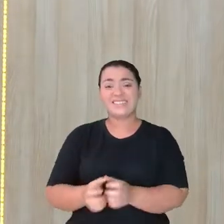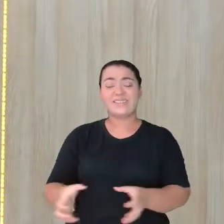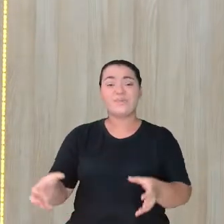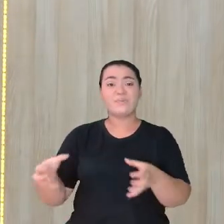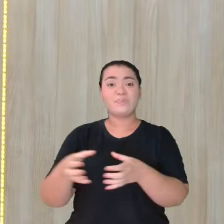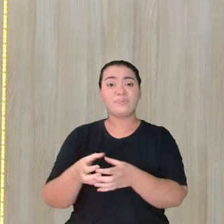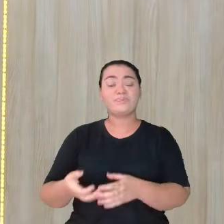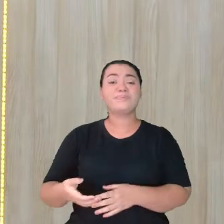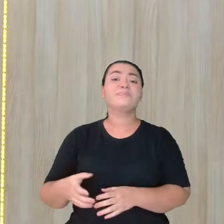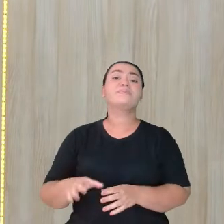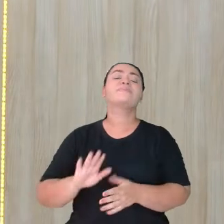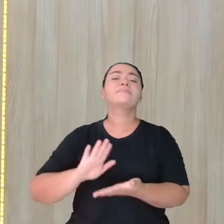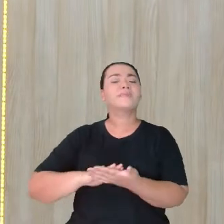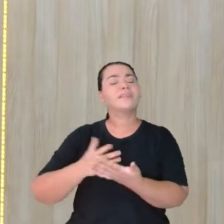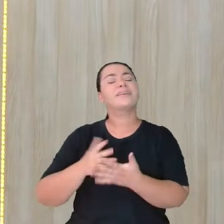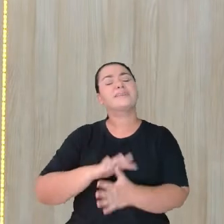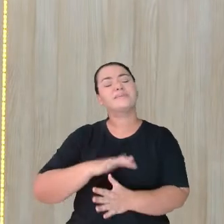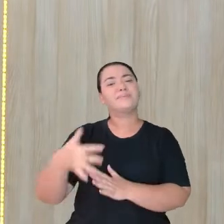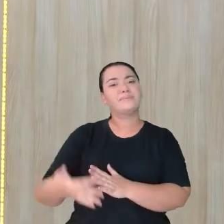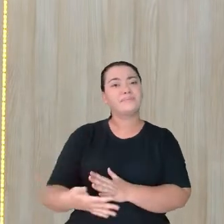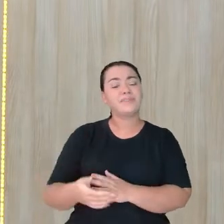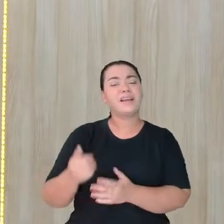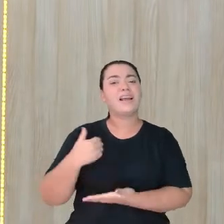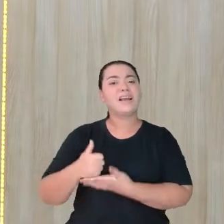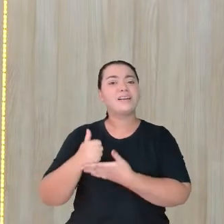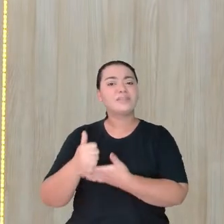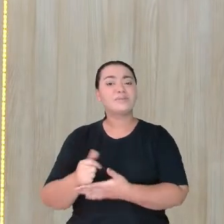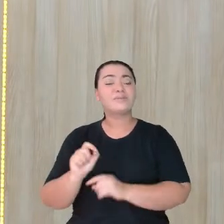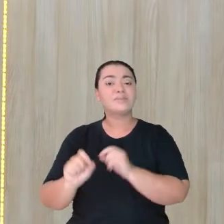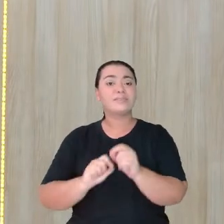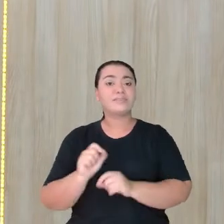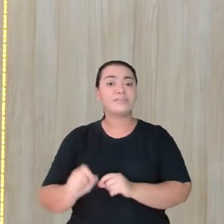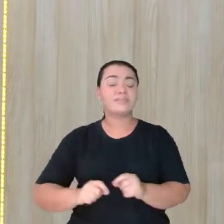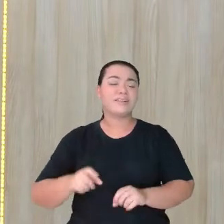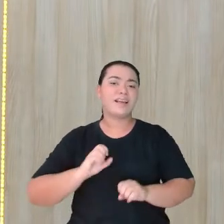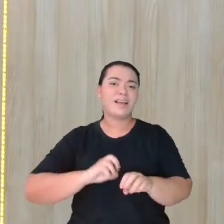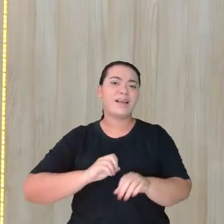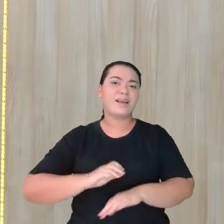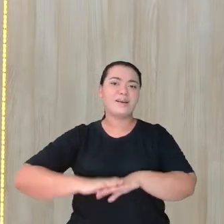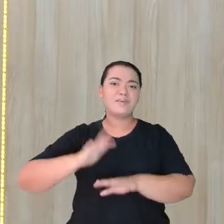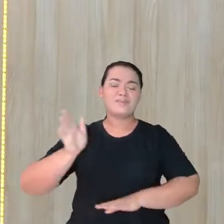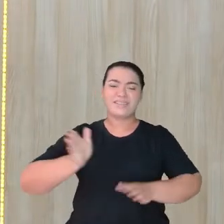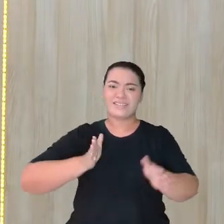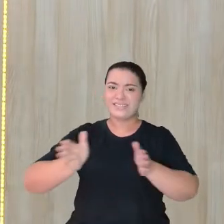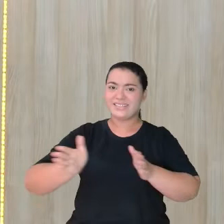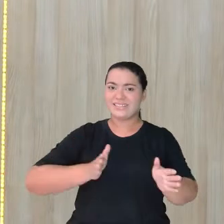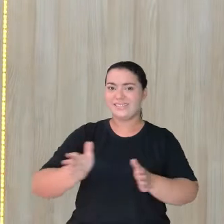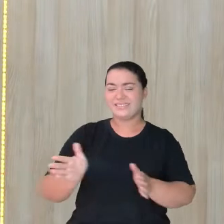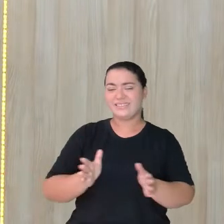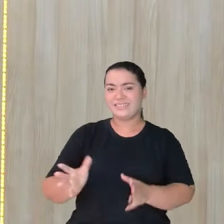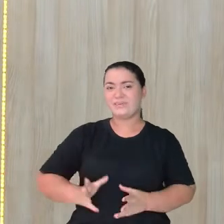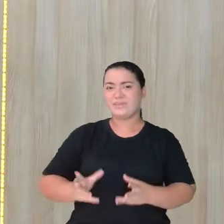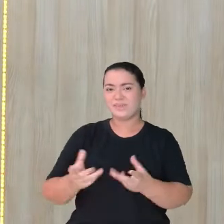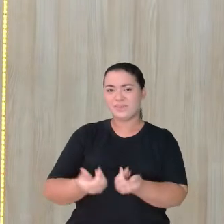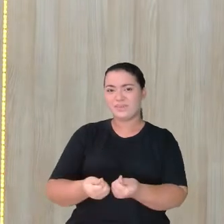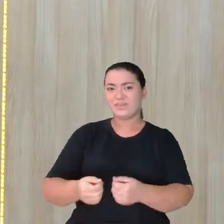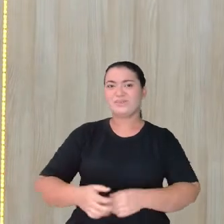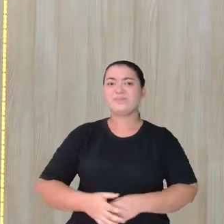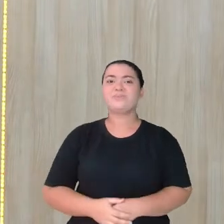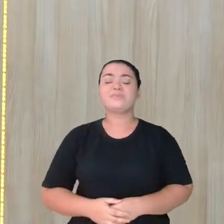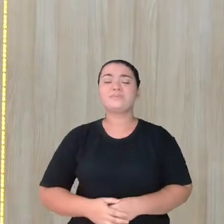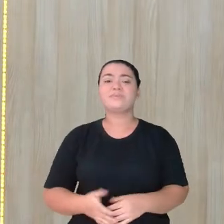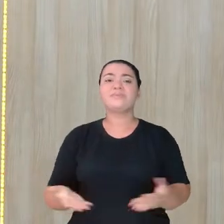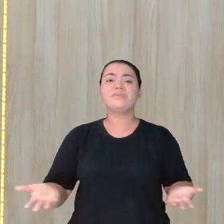equipe de intérprete de Libras, nos ajudam para que nossas aulas se tornem mais acessíveis para todos e todas. E